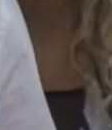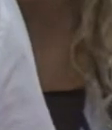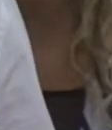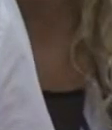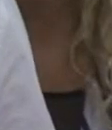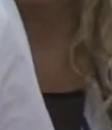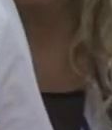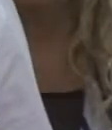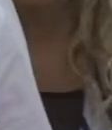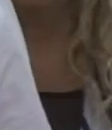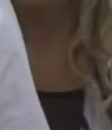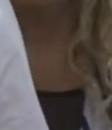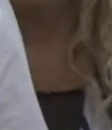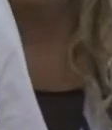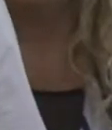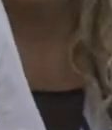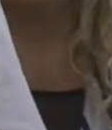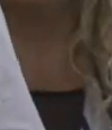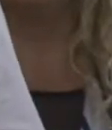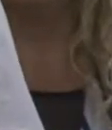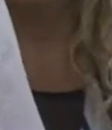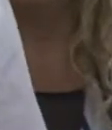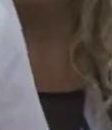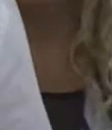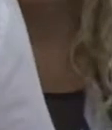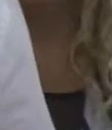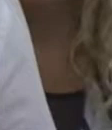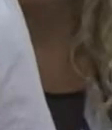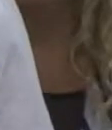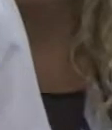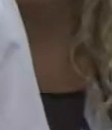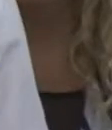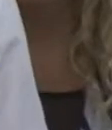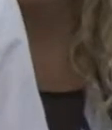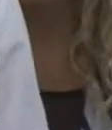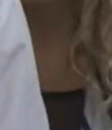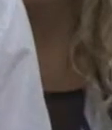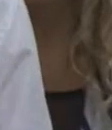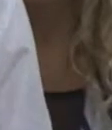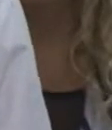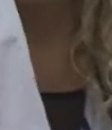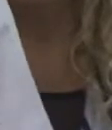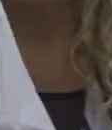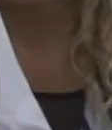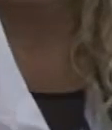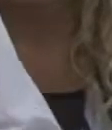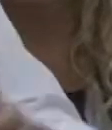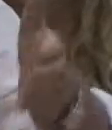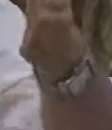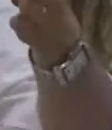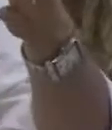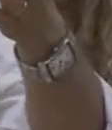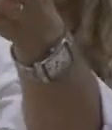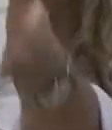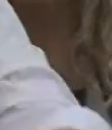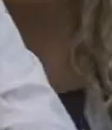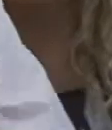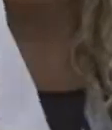felicidade, eu quero aqui aproveitar esse momento para parabenizar o meu filho, Júlio César Pereira dos Santos Filho. Ele